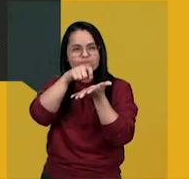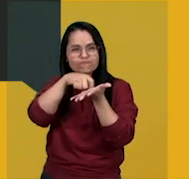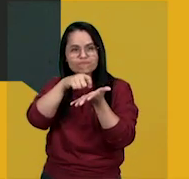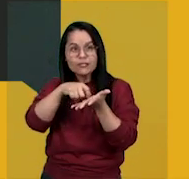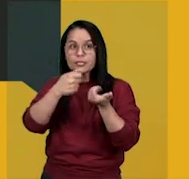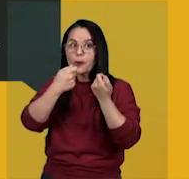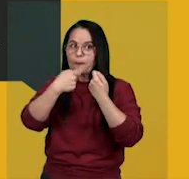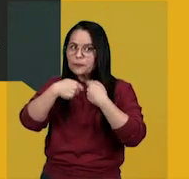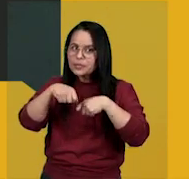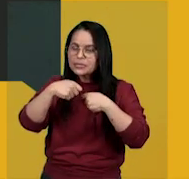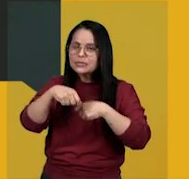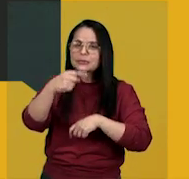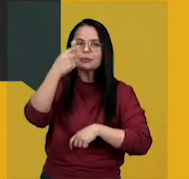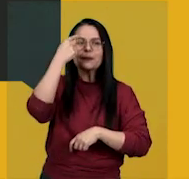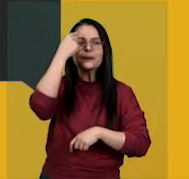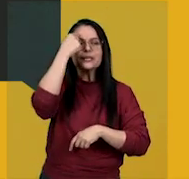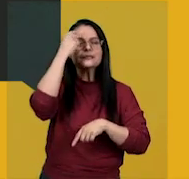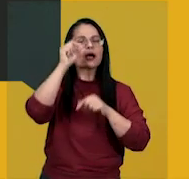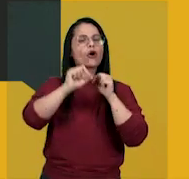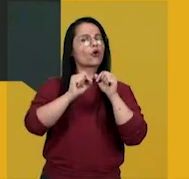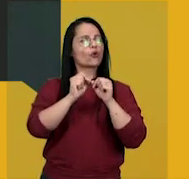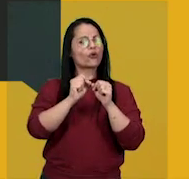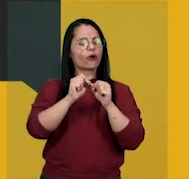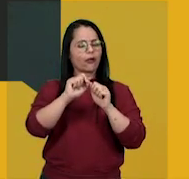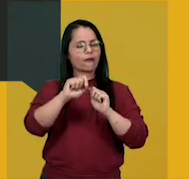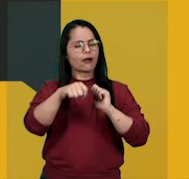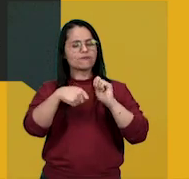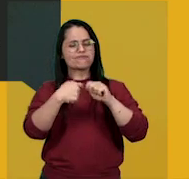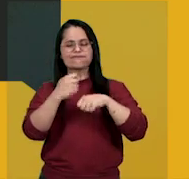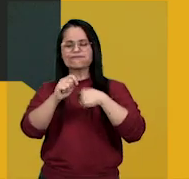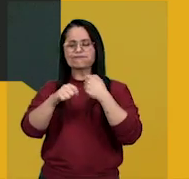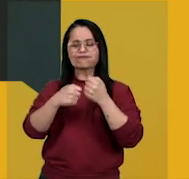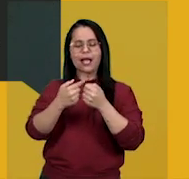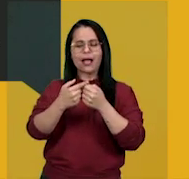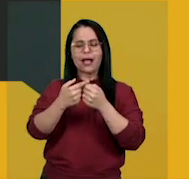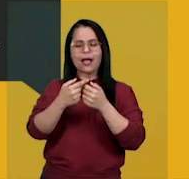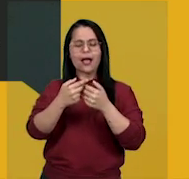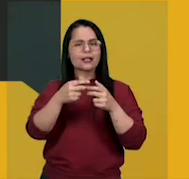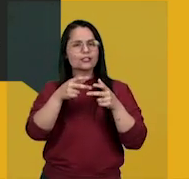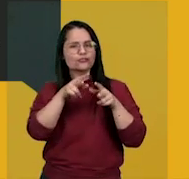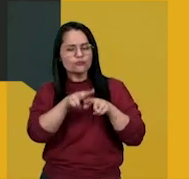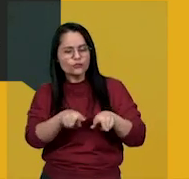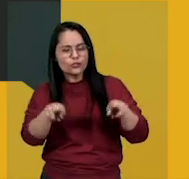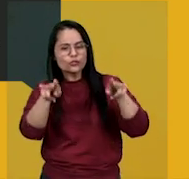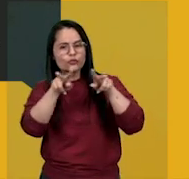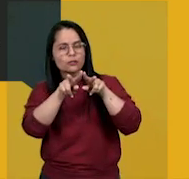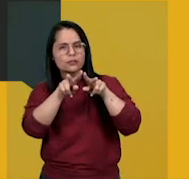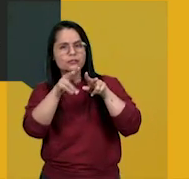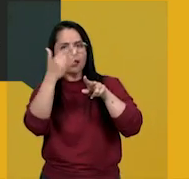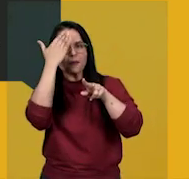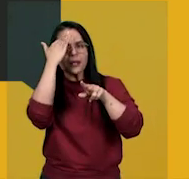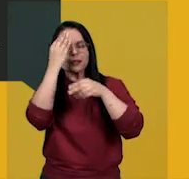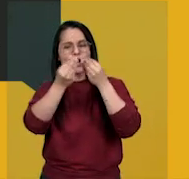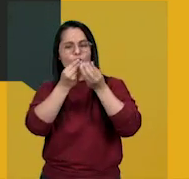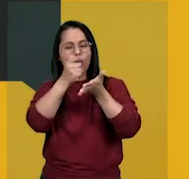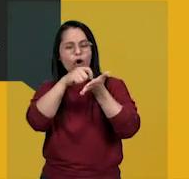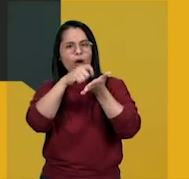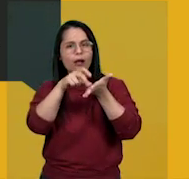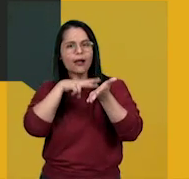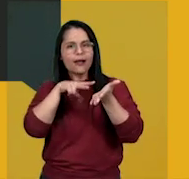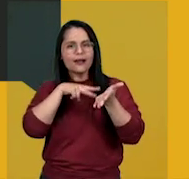temos que pensar naquilo que nós falamos, naquilo que nós ouvimos, para entender como funciona no texto